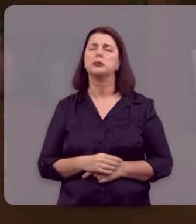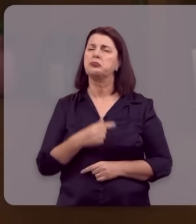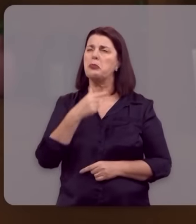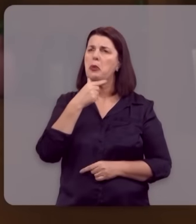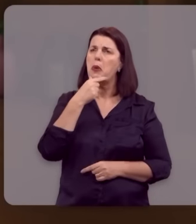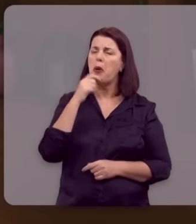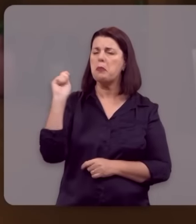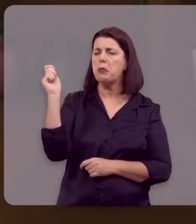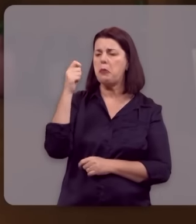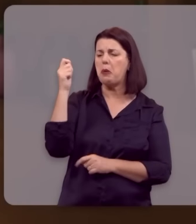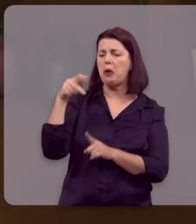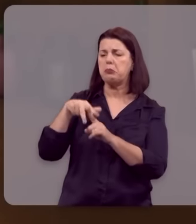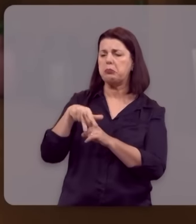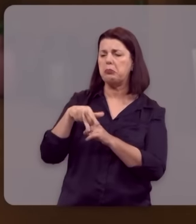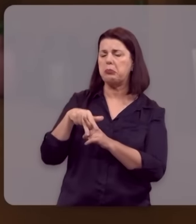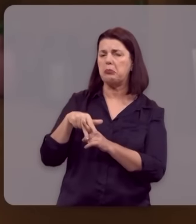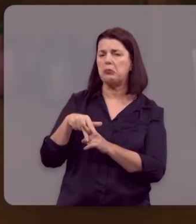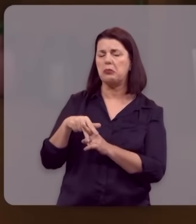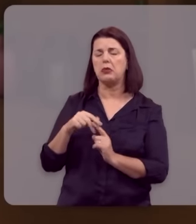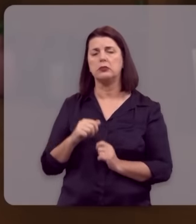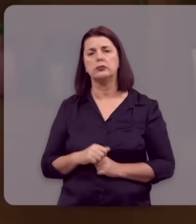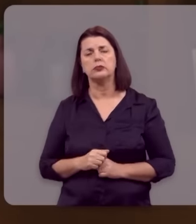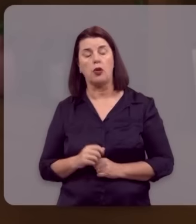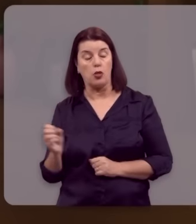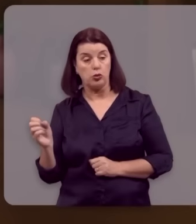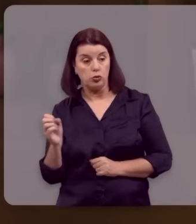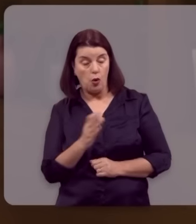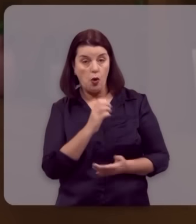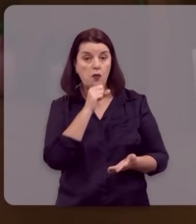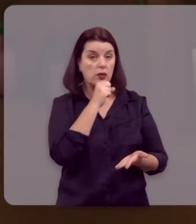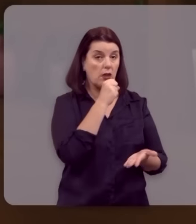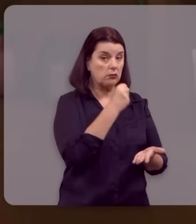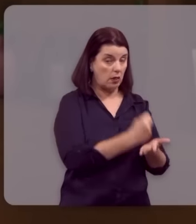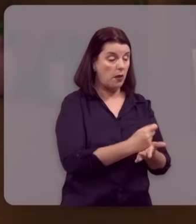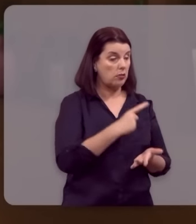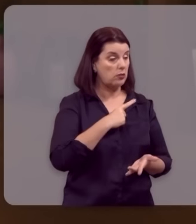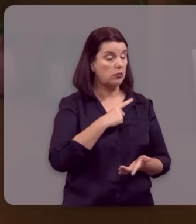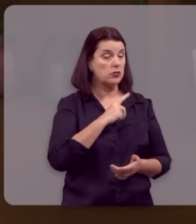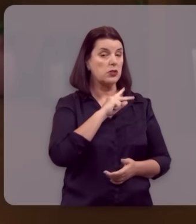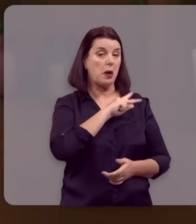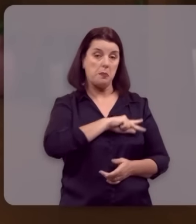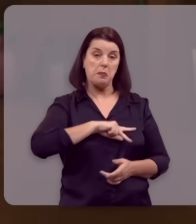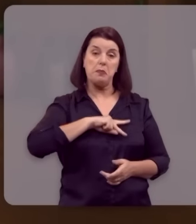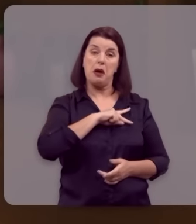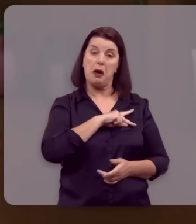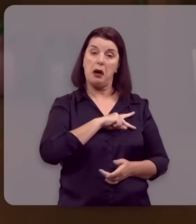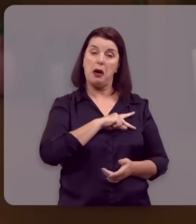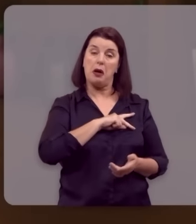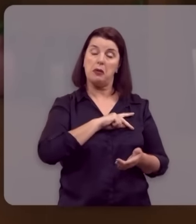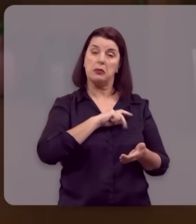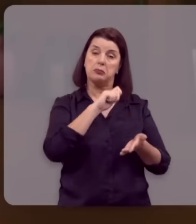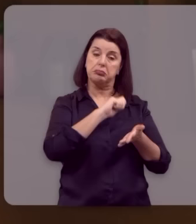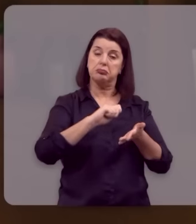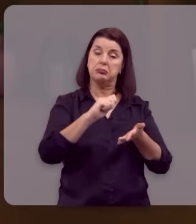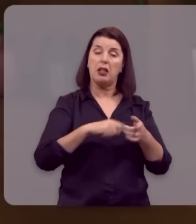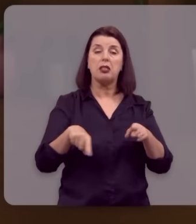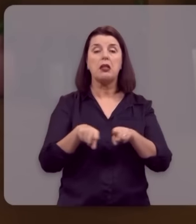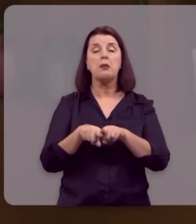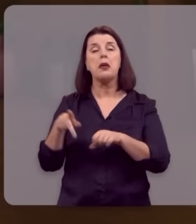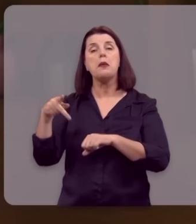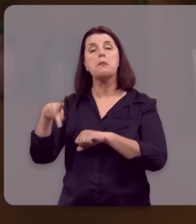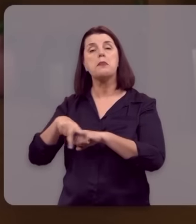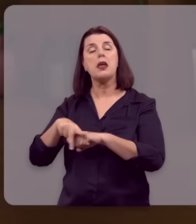Você tem no Novo Testamento homens como Paulo, que era uma espécie de enciclopedista da época, e você tem